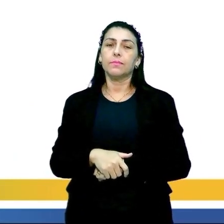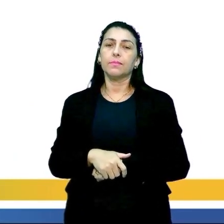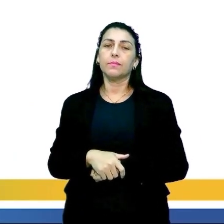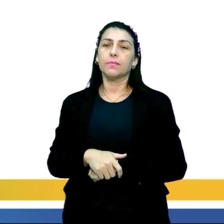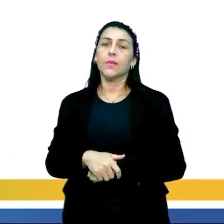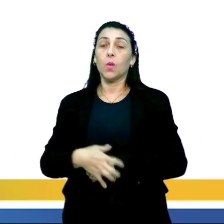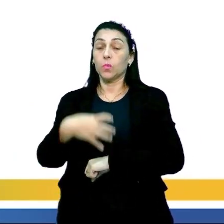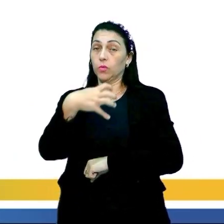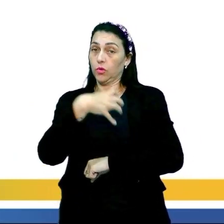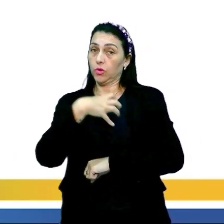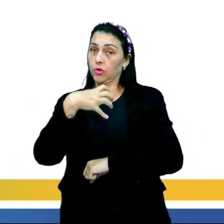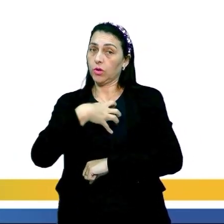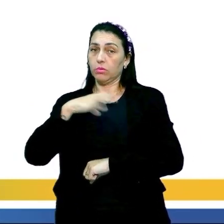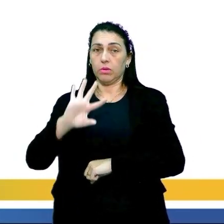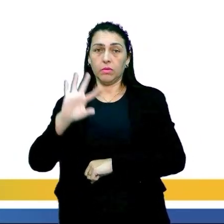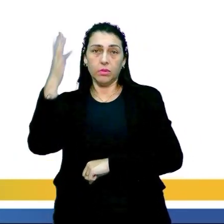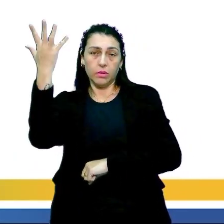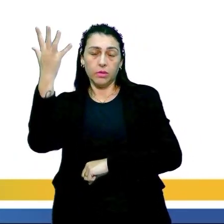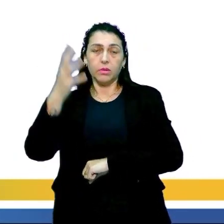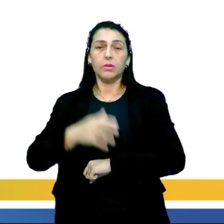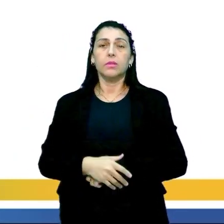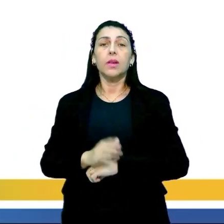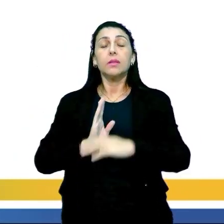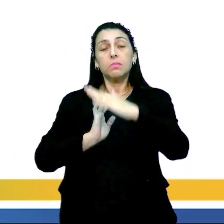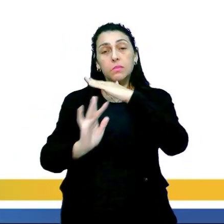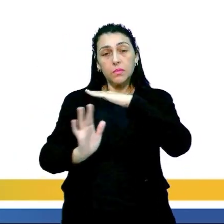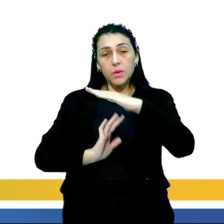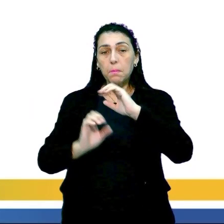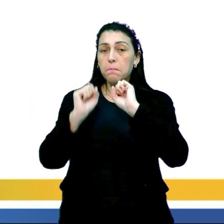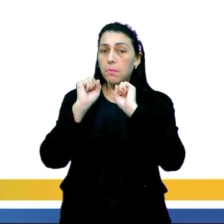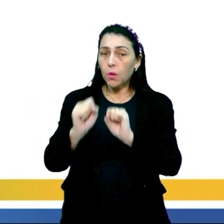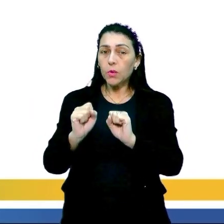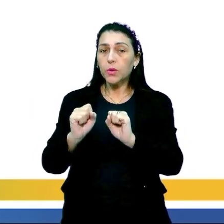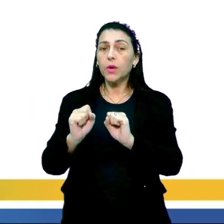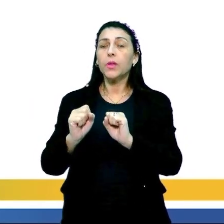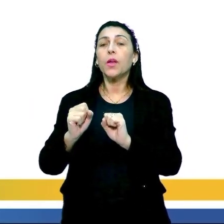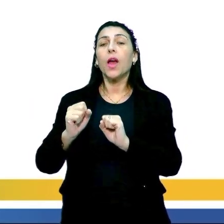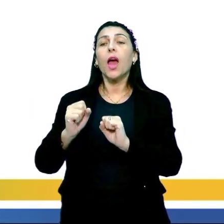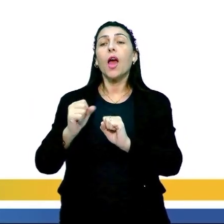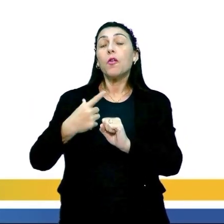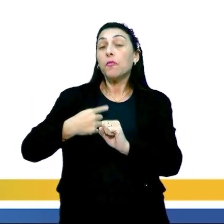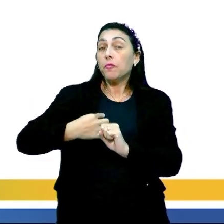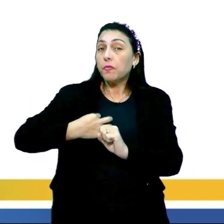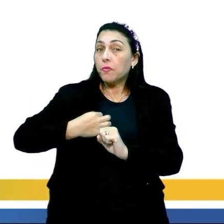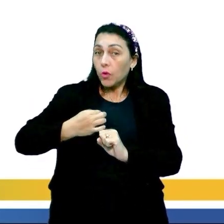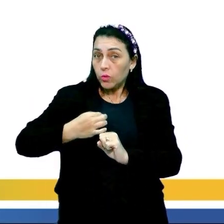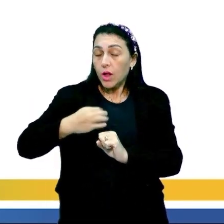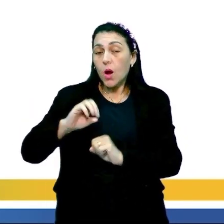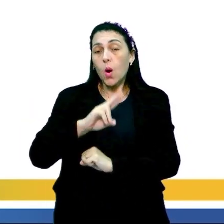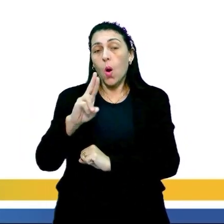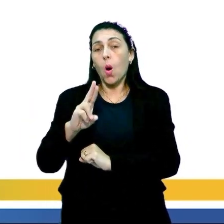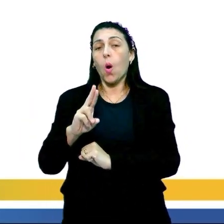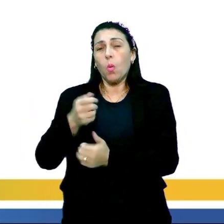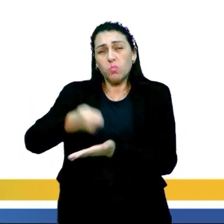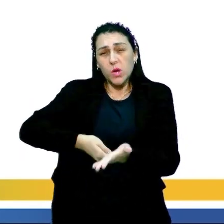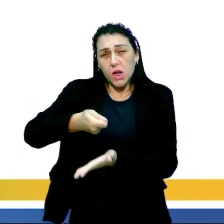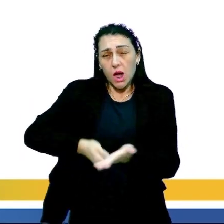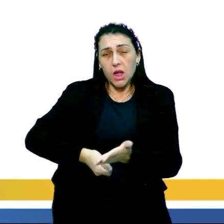Quanto à forma como acontecem, essas migrações elas podem ser voluntárias ou